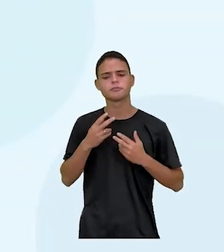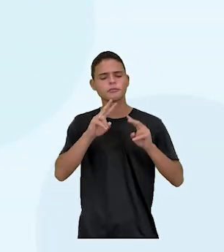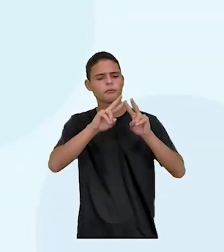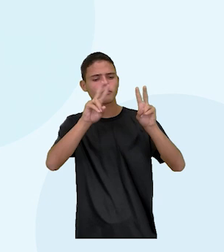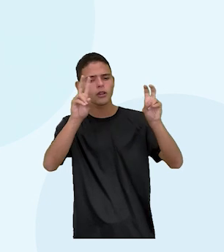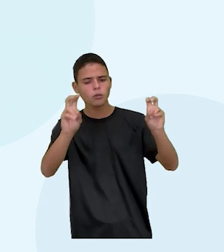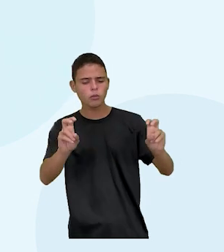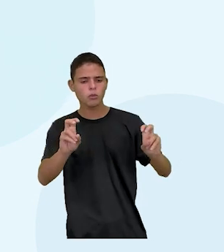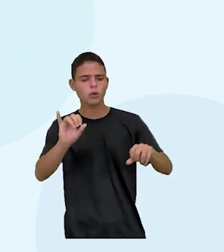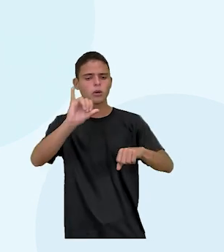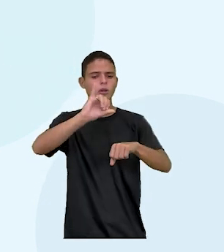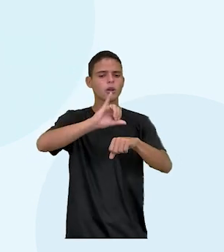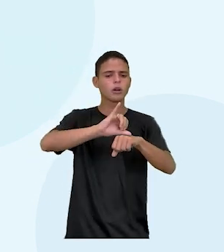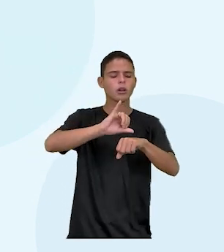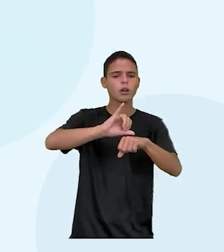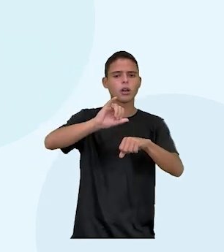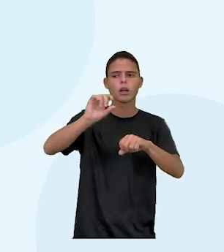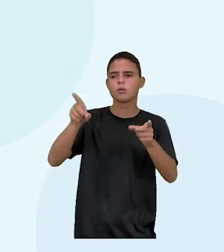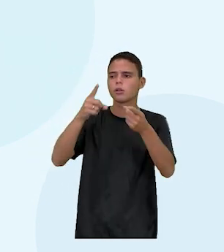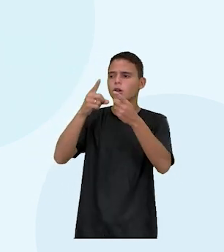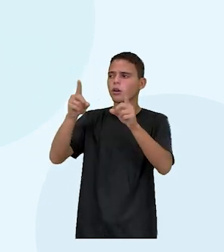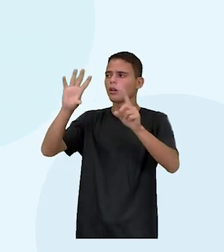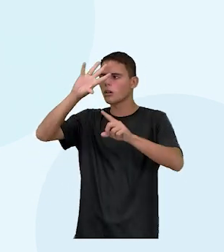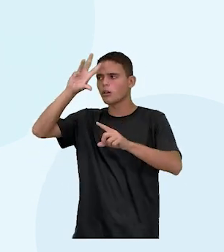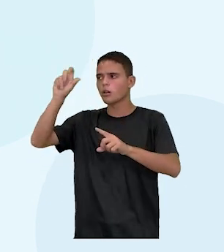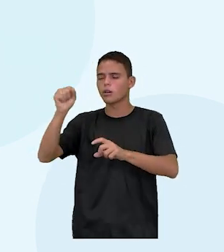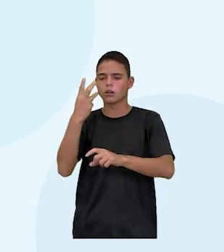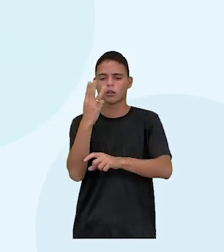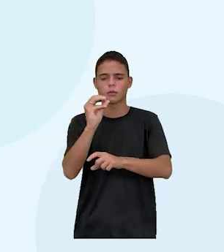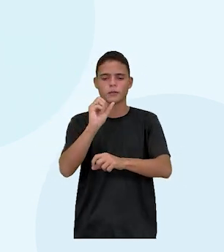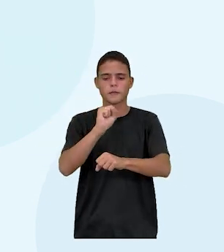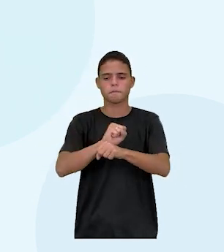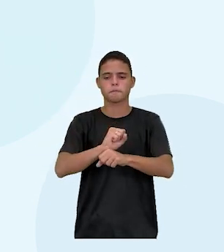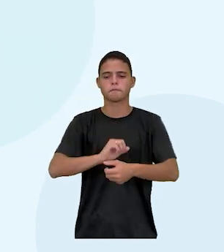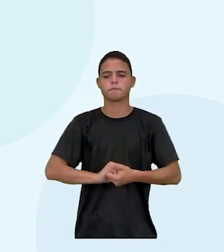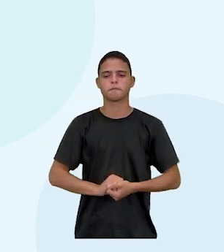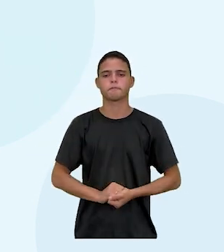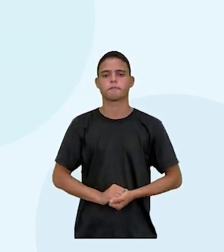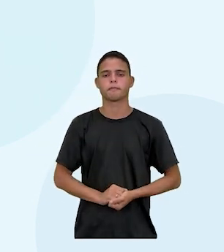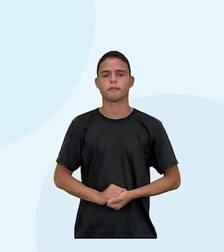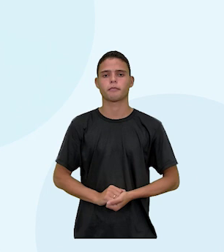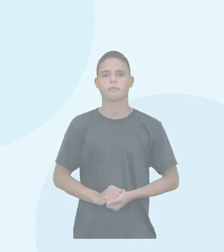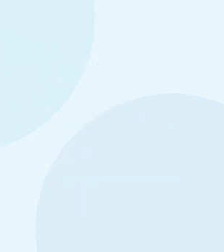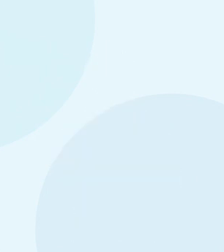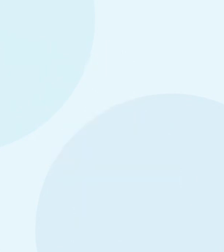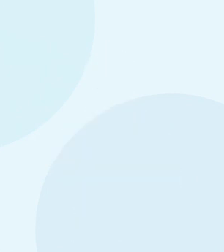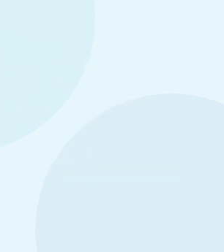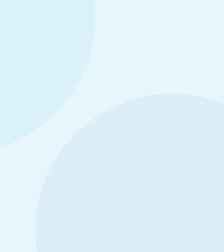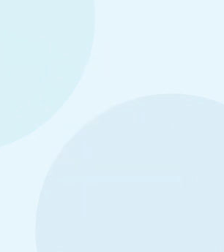central do poema A Canção do Africano? 30 segundos, já voltamos.